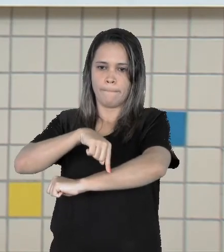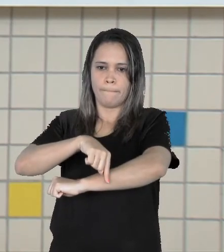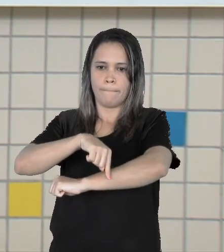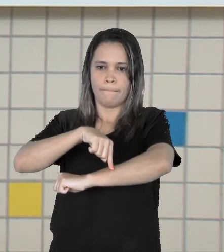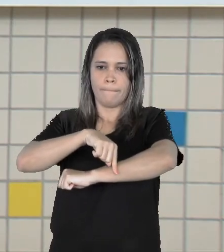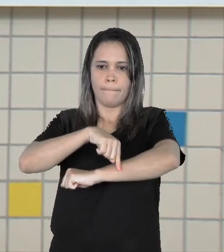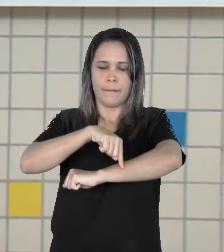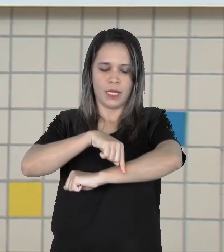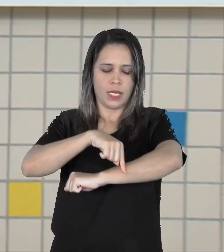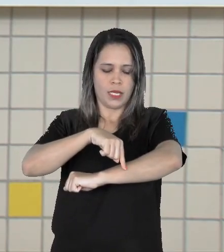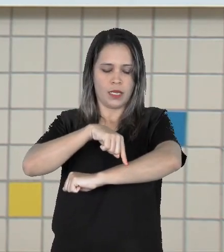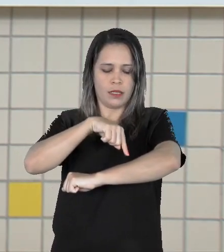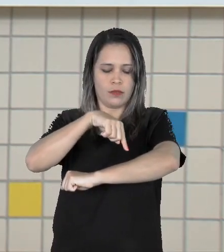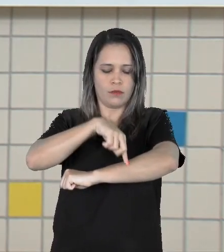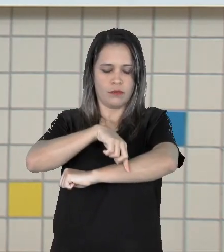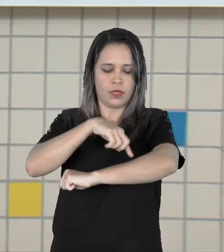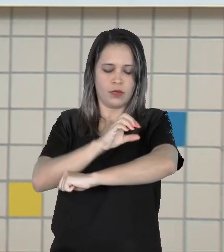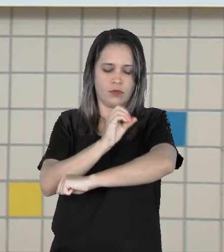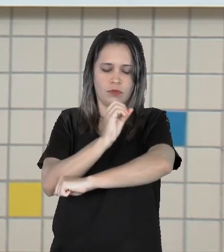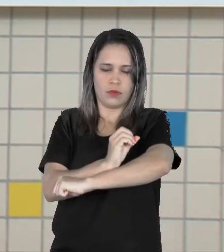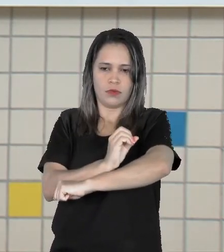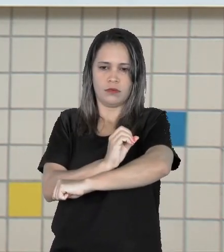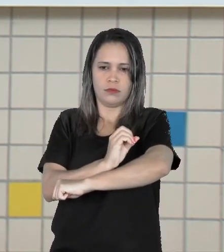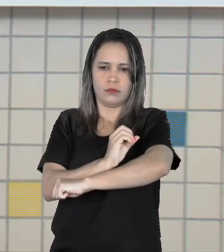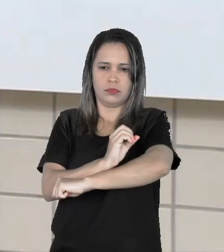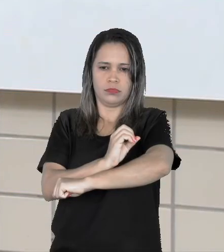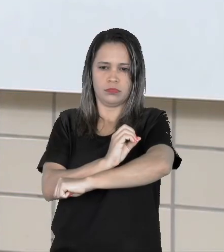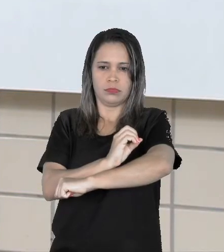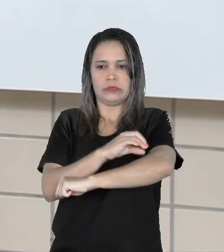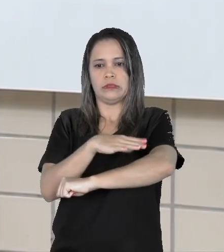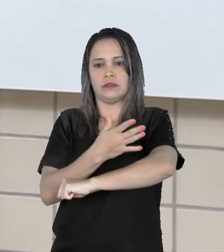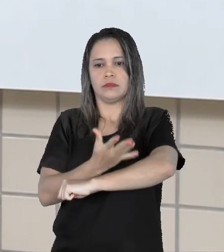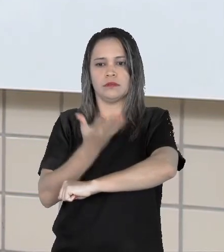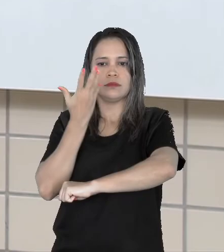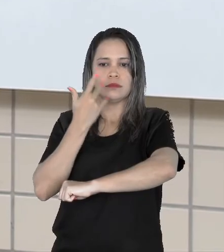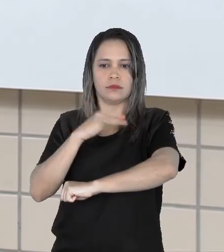número zero.